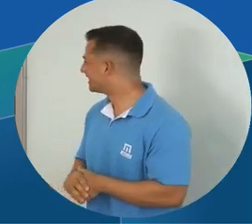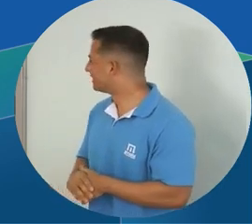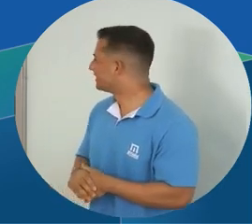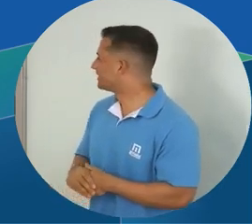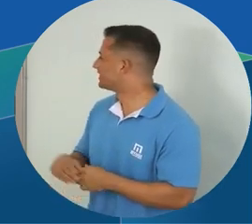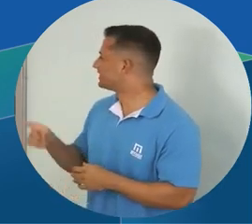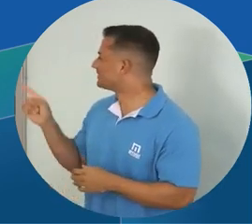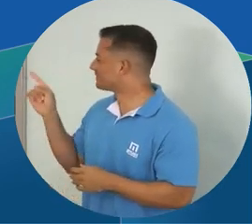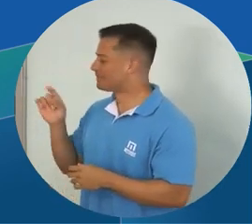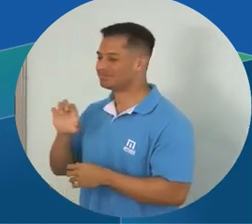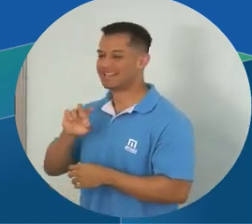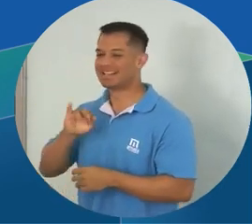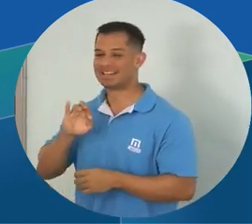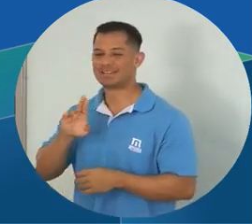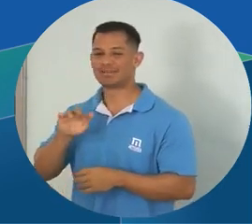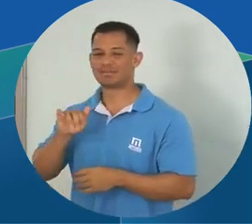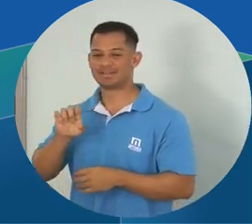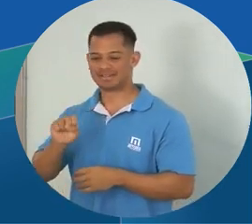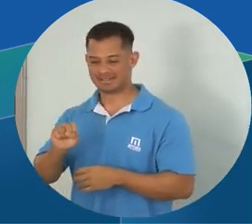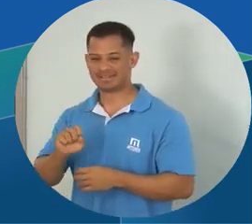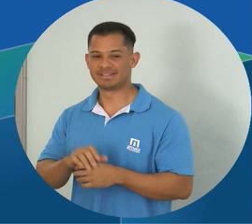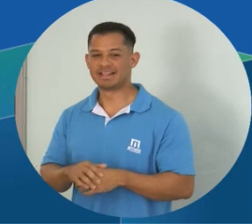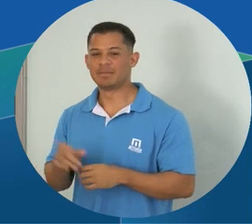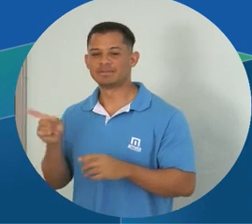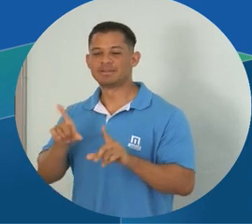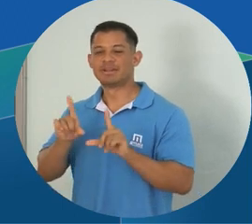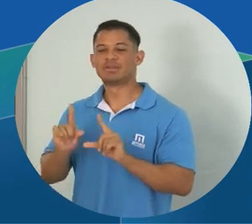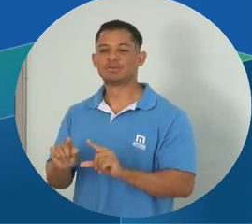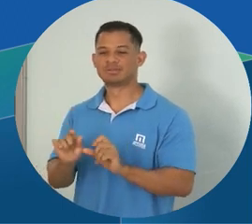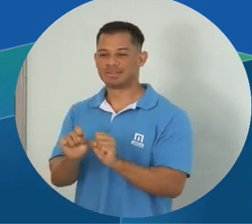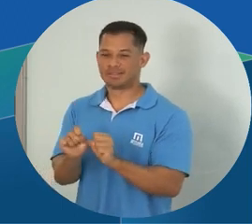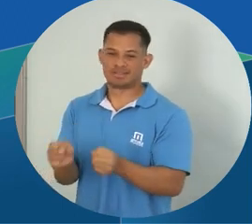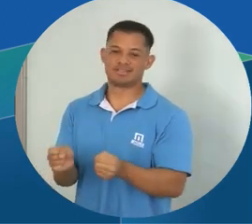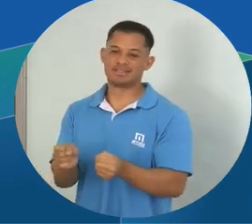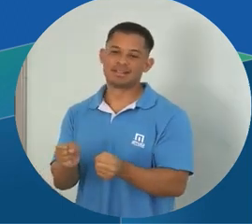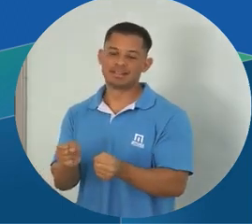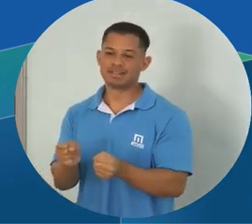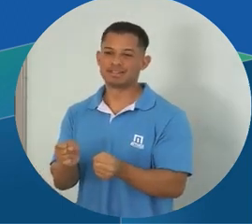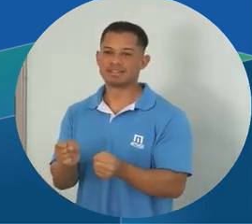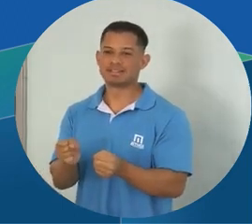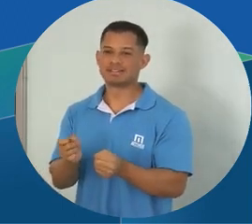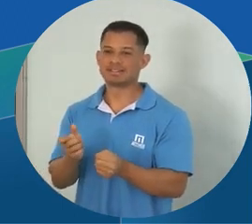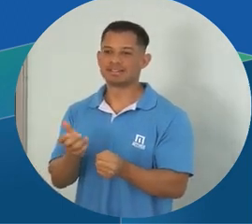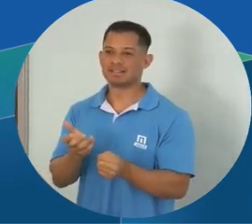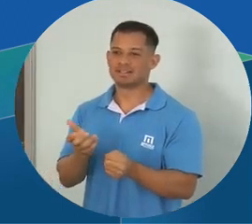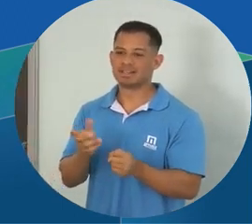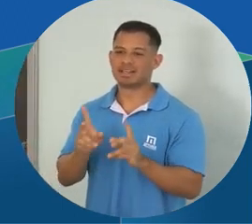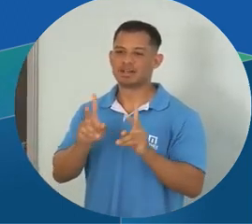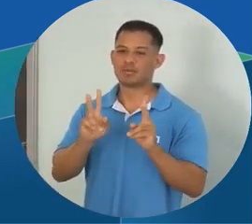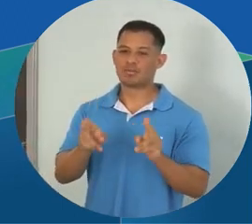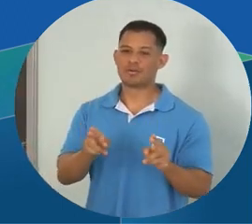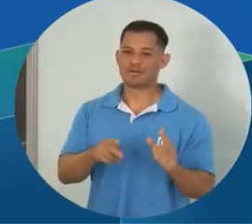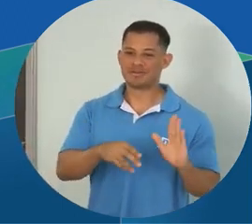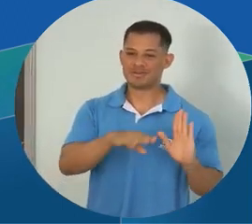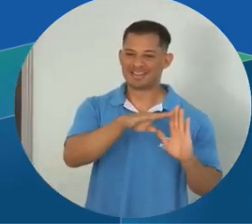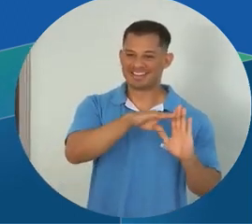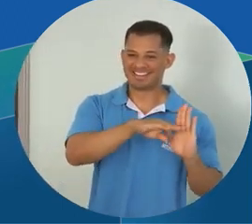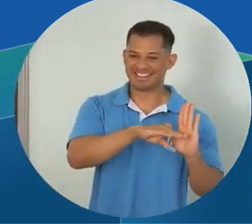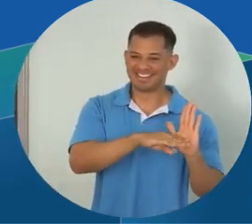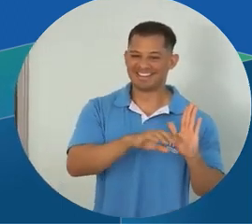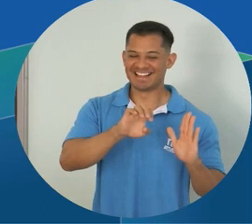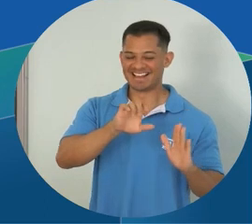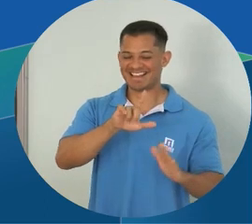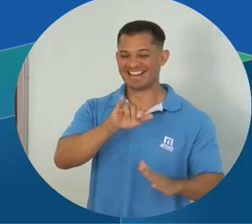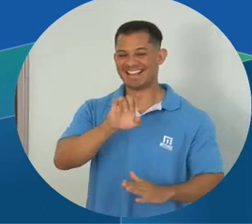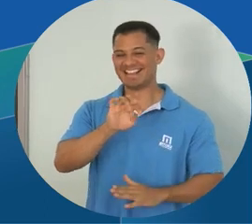Eletrobras condiciona. Só que aqui ele não reduz a resistência como o critério da Eletrobras faz, ele tem um